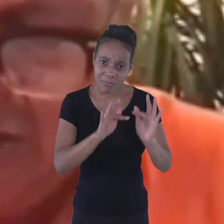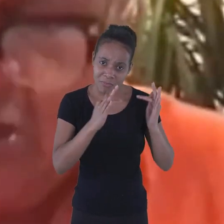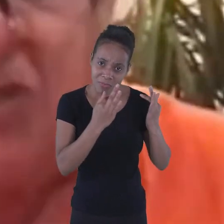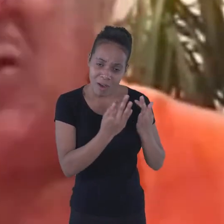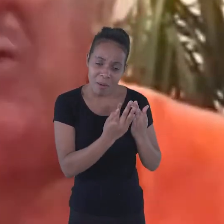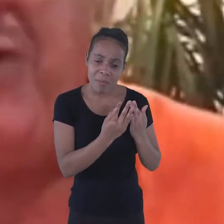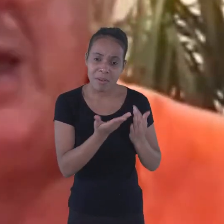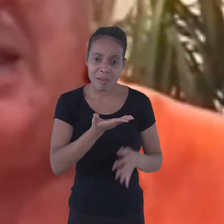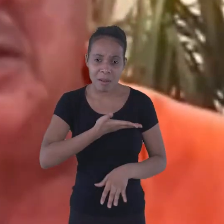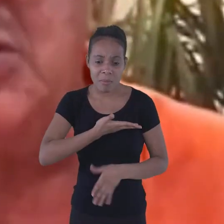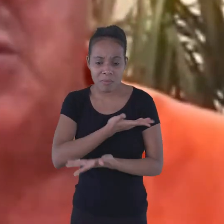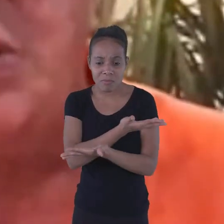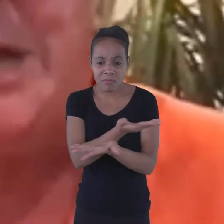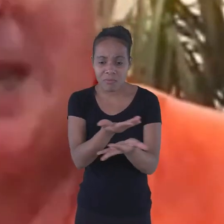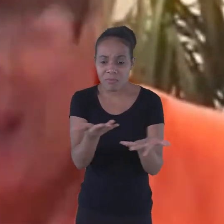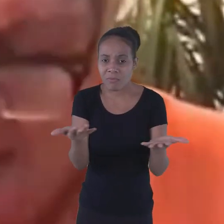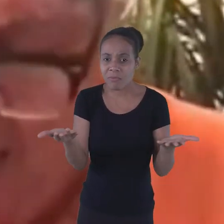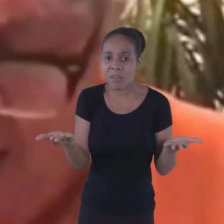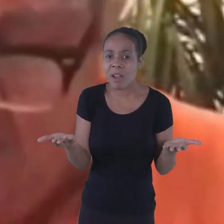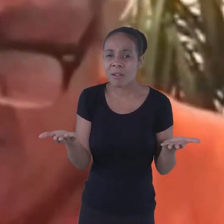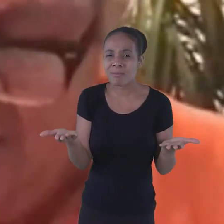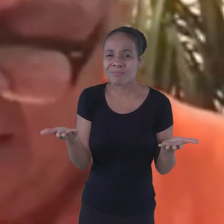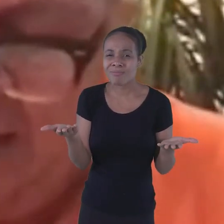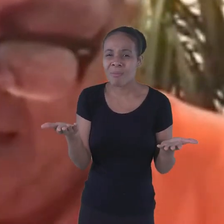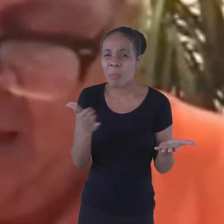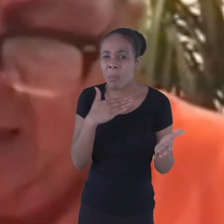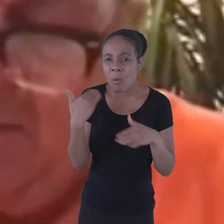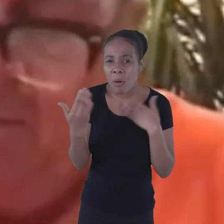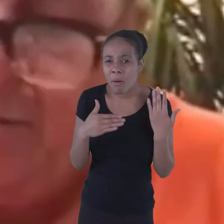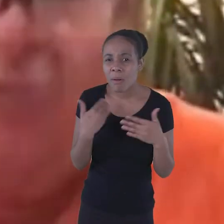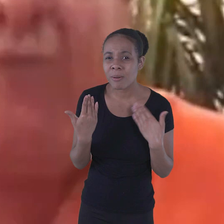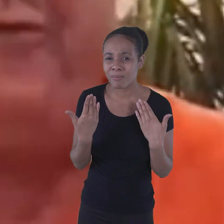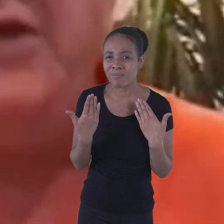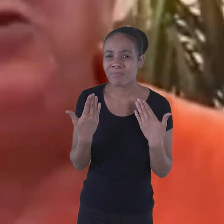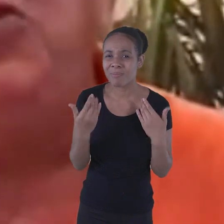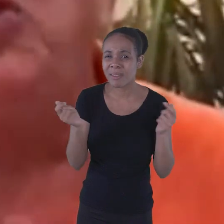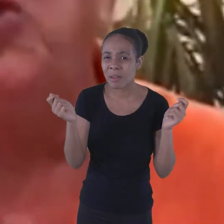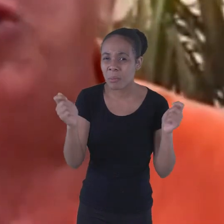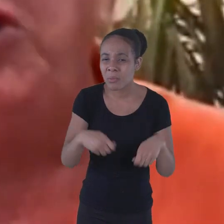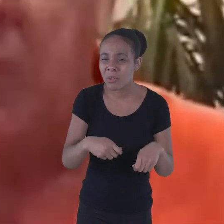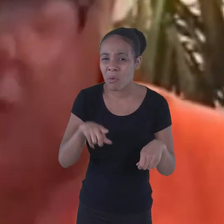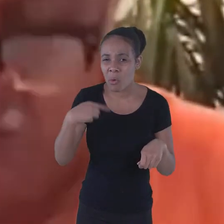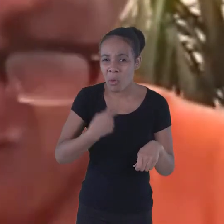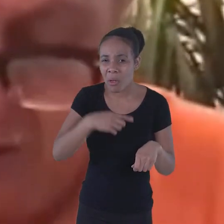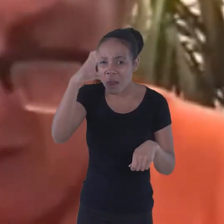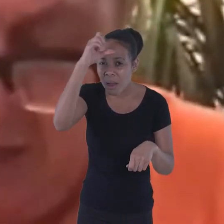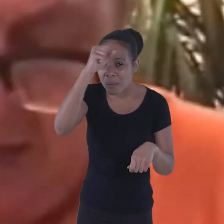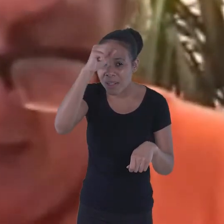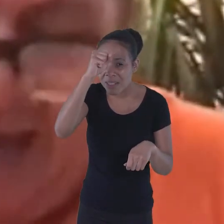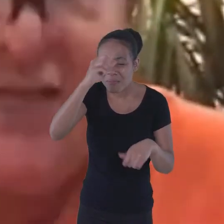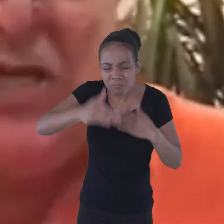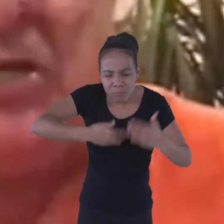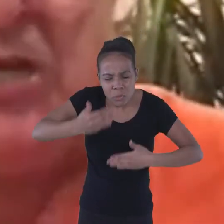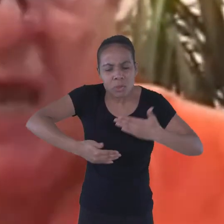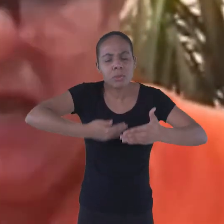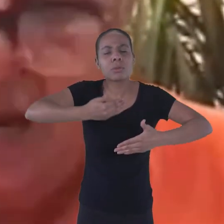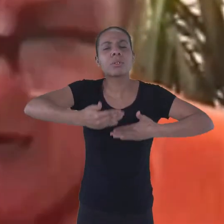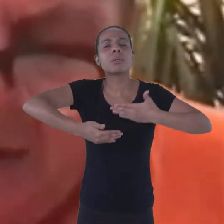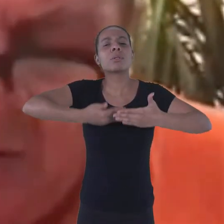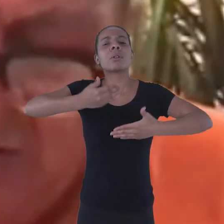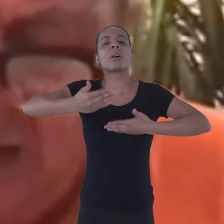a chance de sofrê-las concretamente. Mas o fim dos sonhos